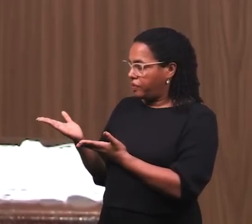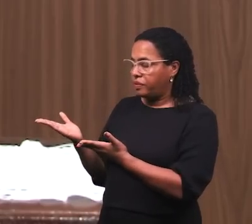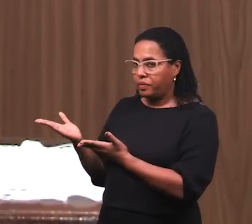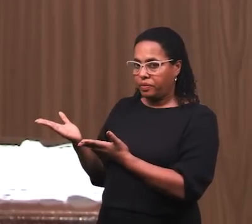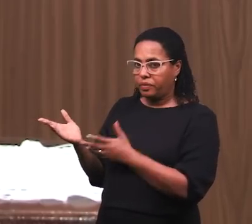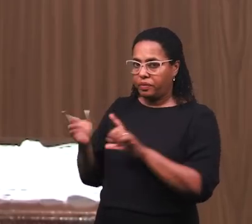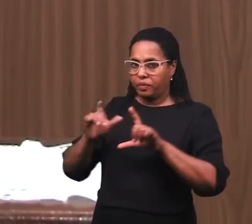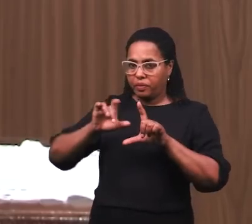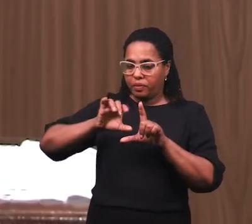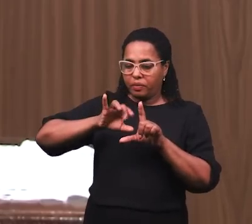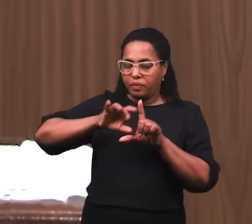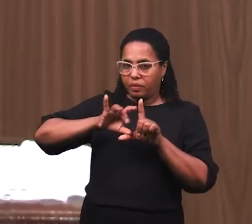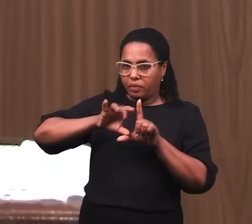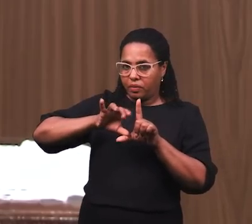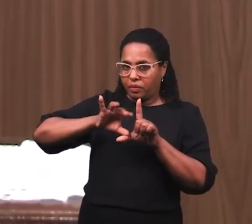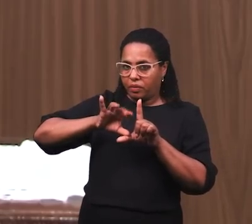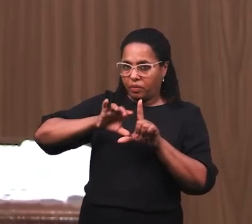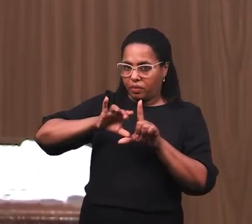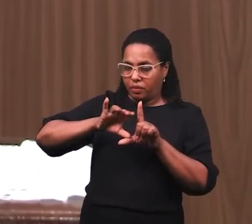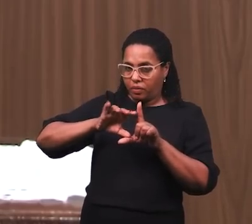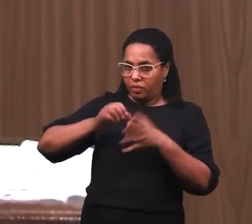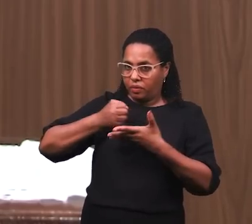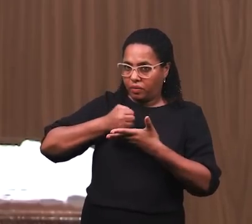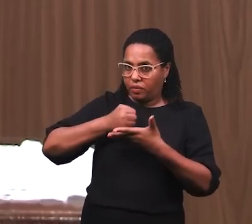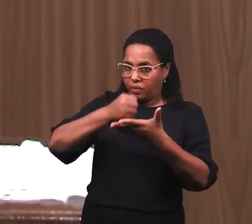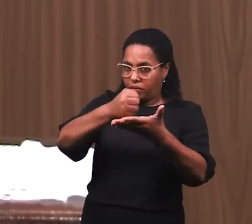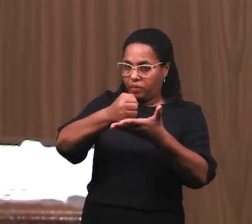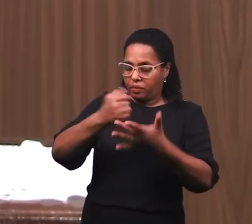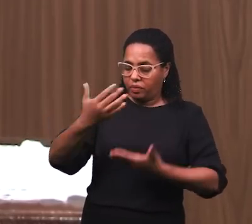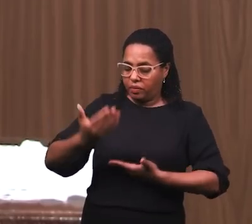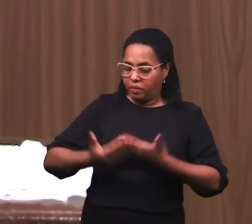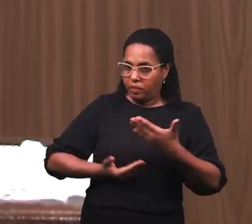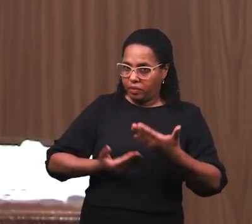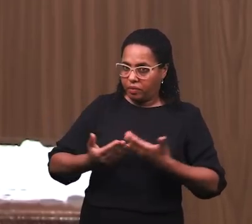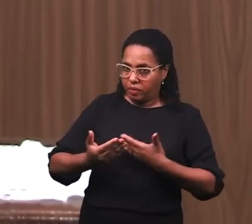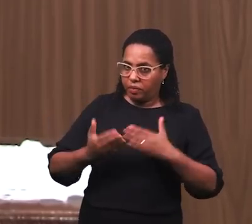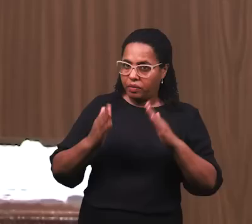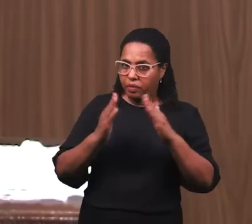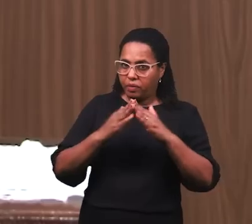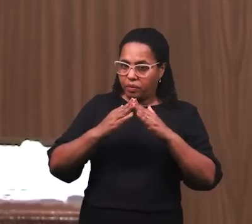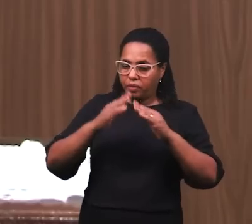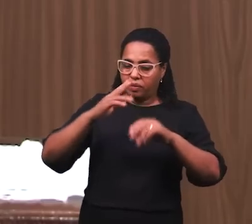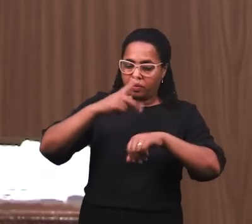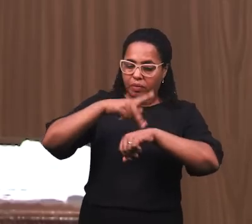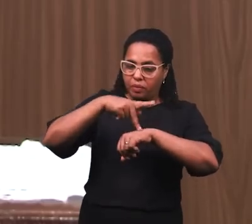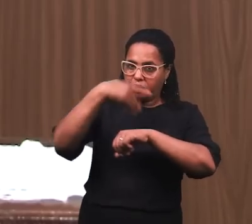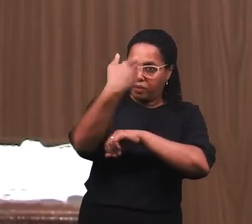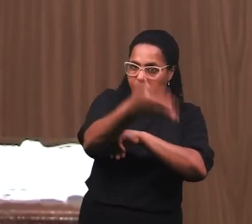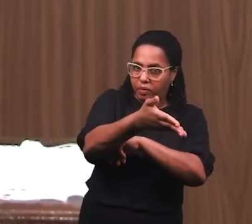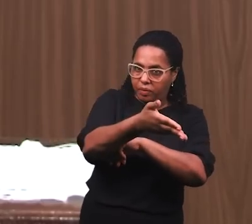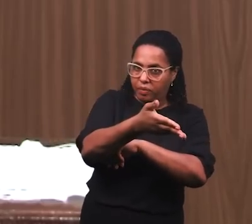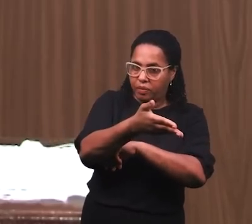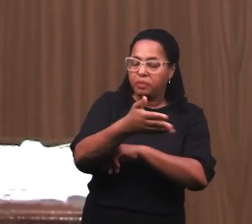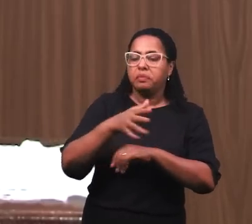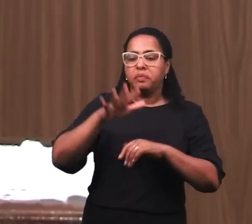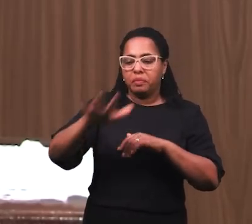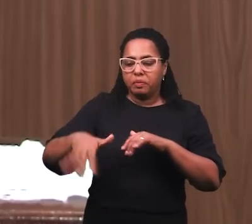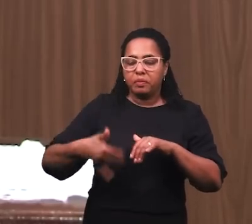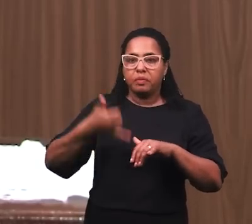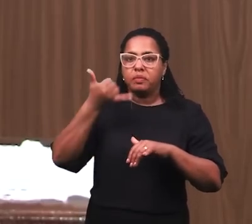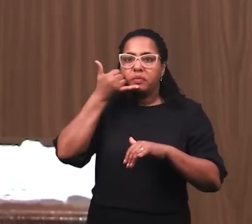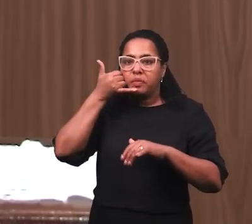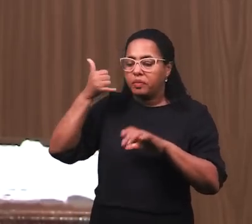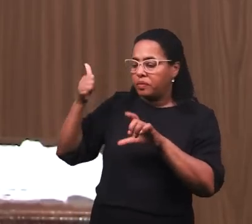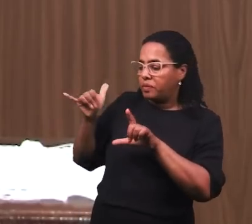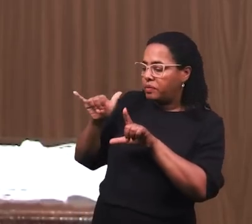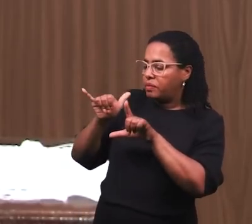aparecendo na nossa tela um QR Code para atendimento aos nossos irmãos que estão no exterior. Direcione a câmera do